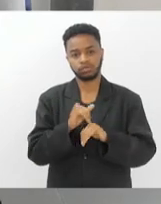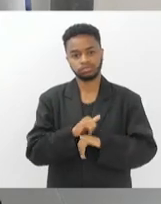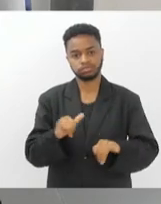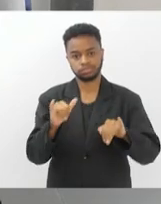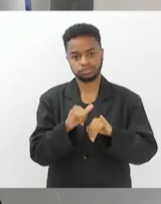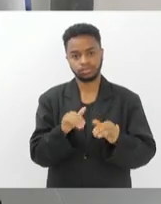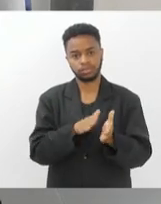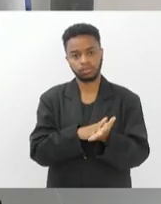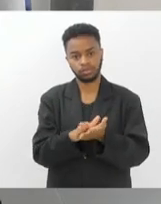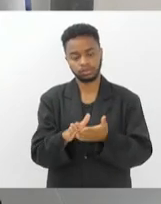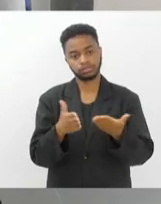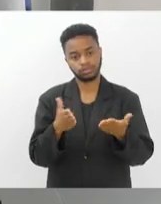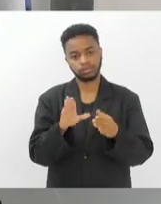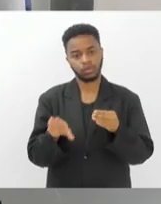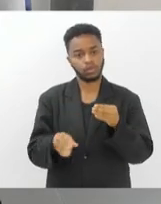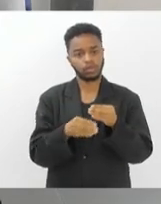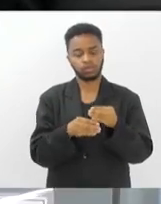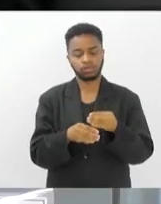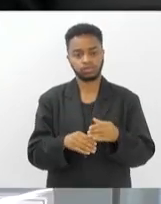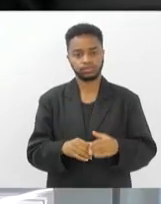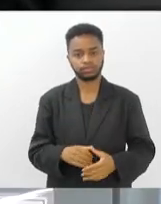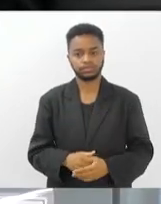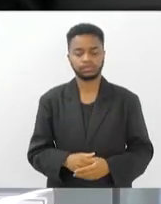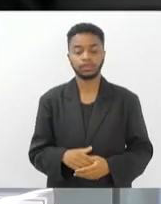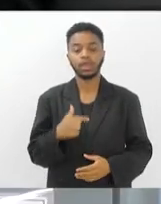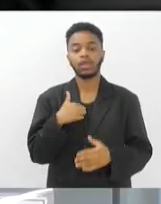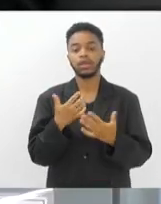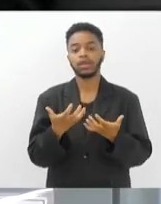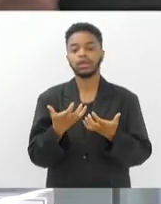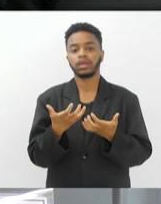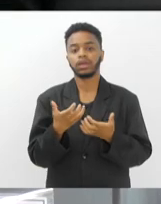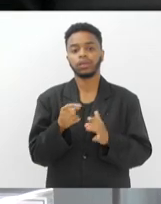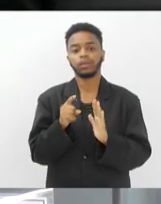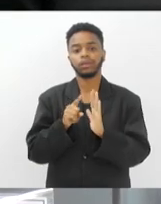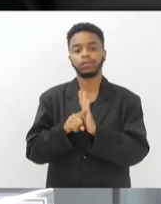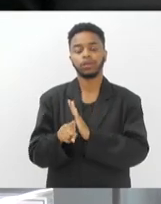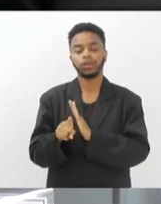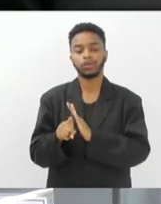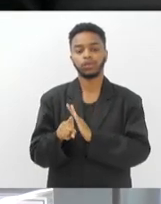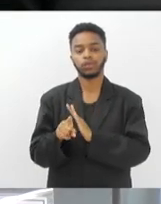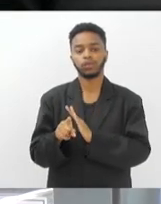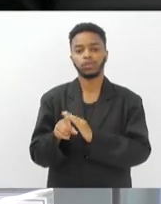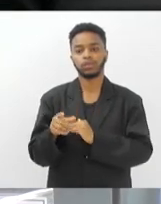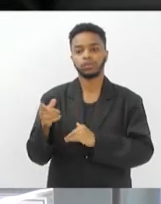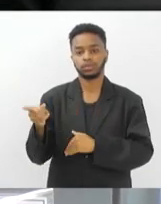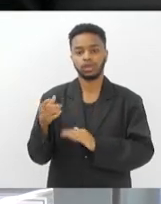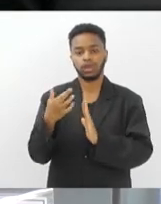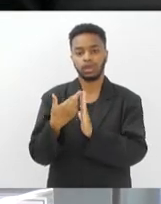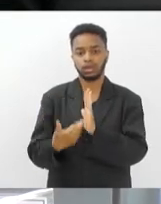divulgada e publicada, entrou como uma questão de ordem. Eu queria fazer uma indagação ao relator.